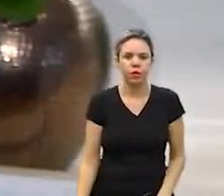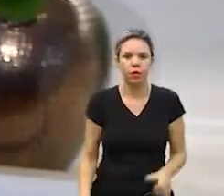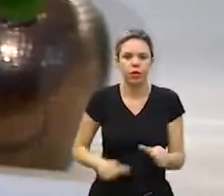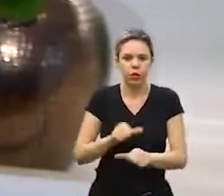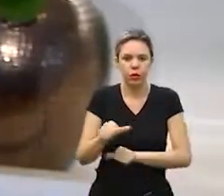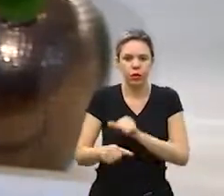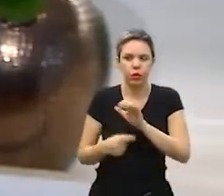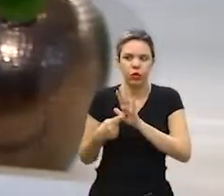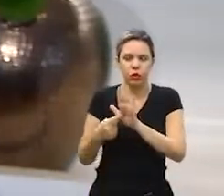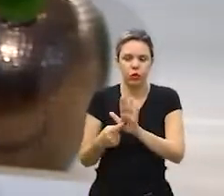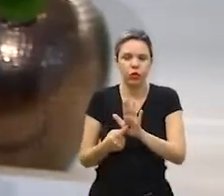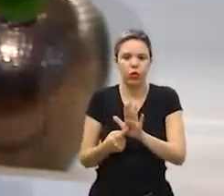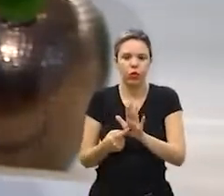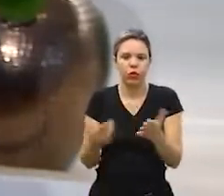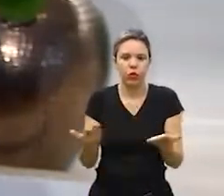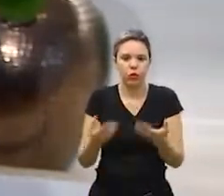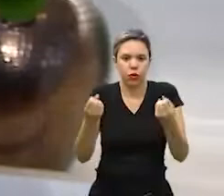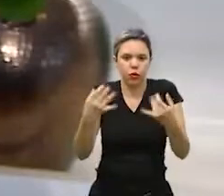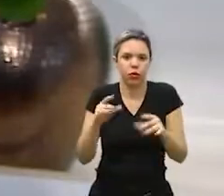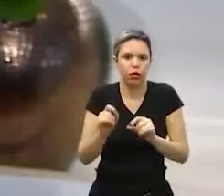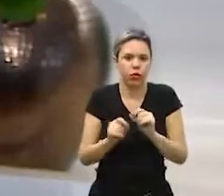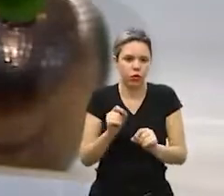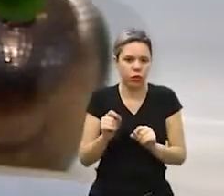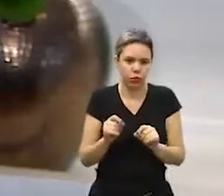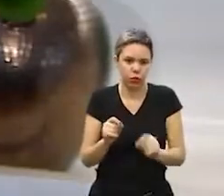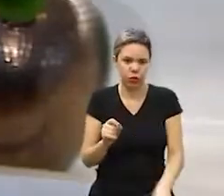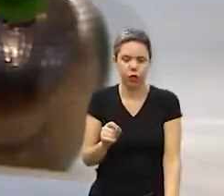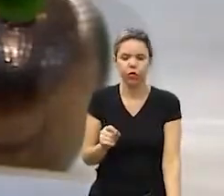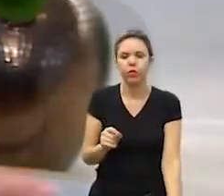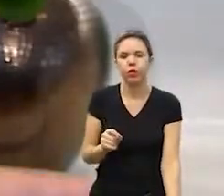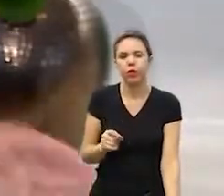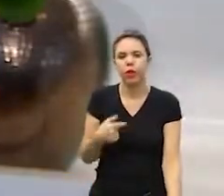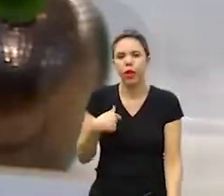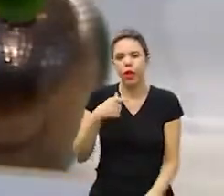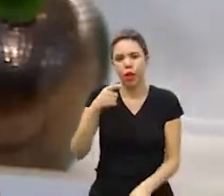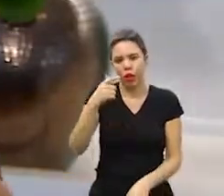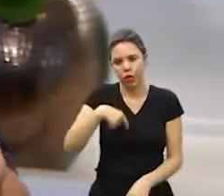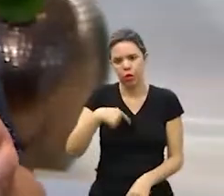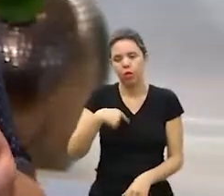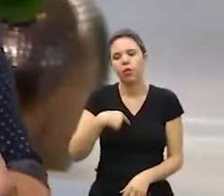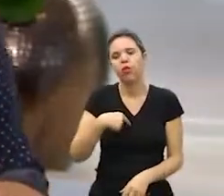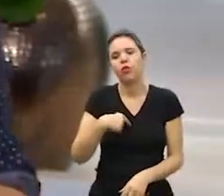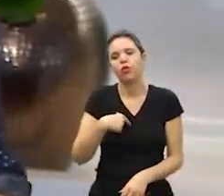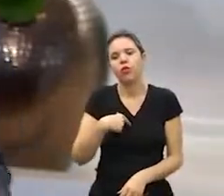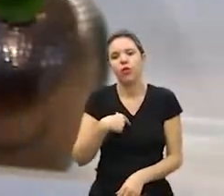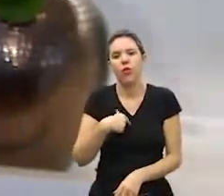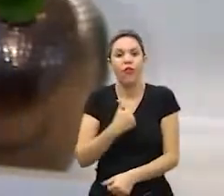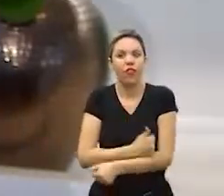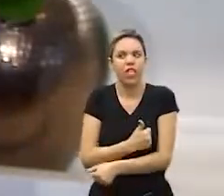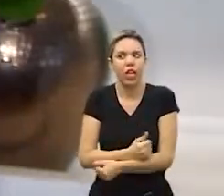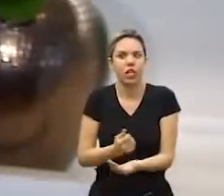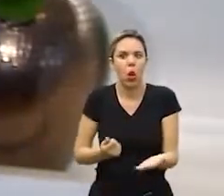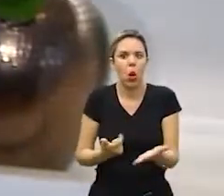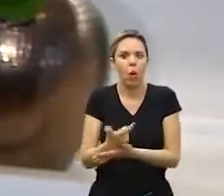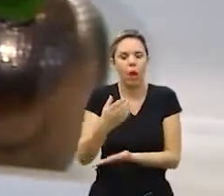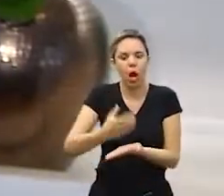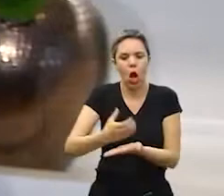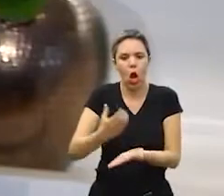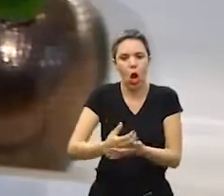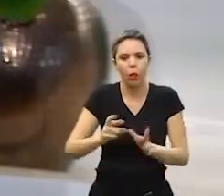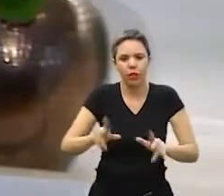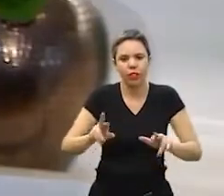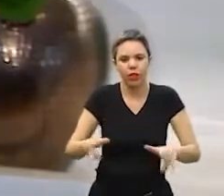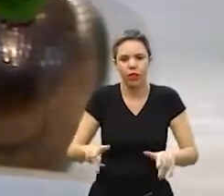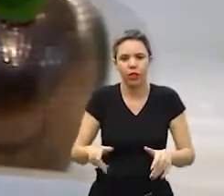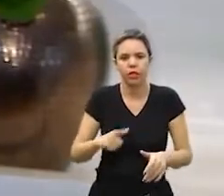mudou a apresentação? Eu gosto de diversificar também a questão dos copos. Eu sou uma pessoa viciada em comprar copos diferentes, vou te falar. Aqui